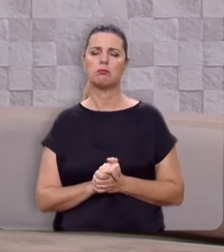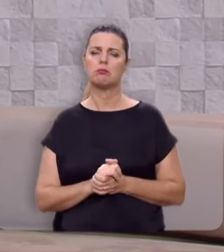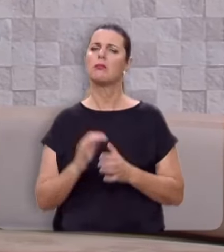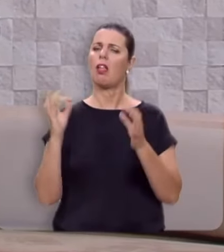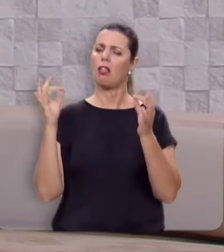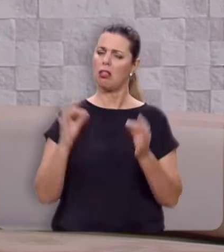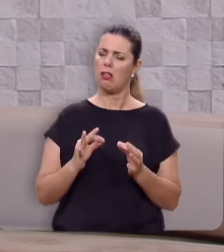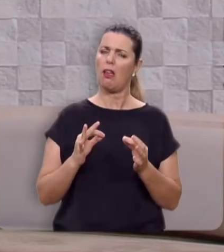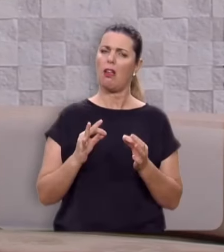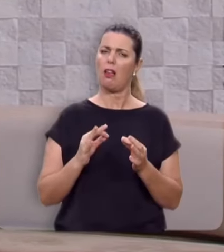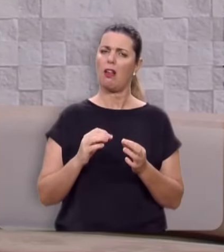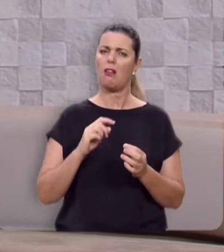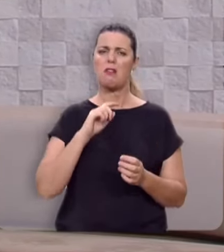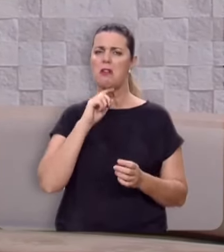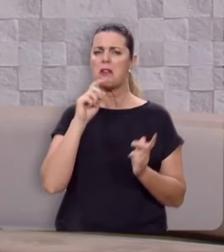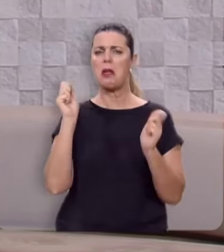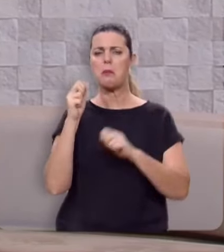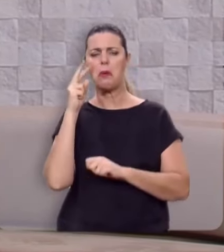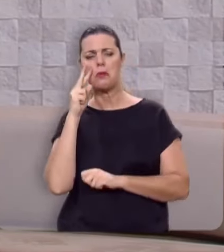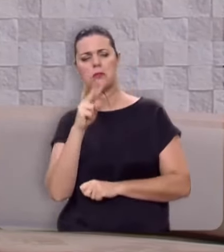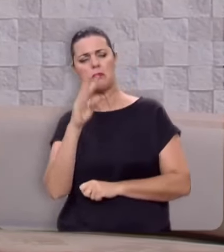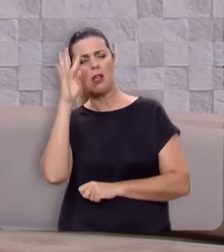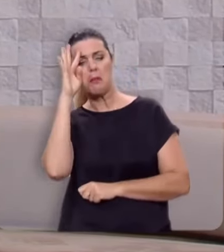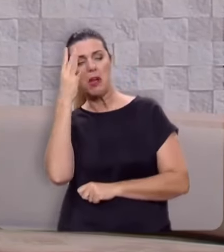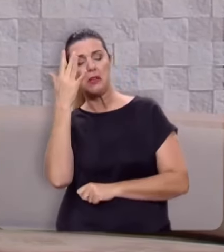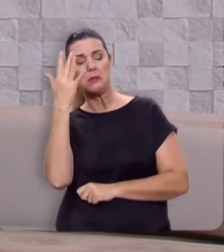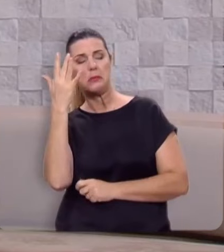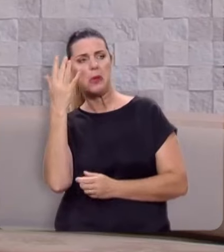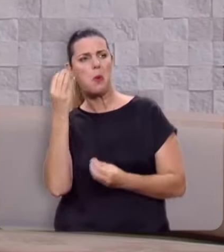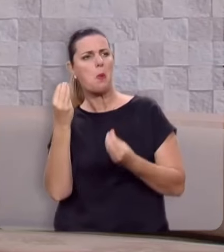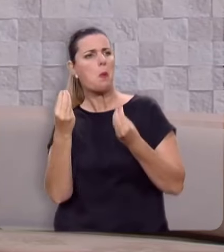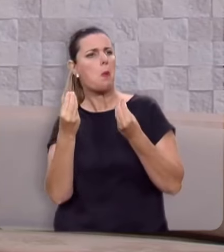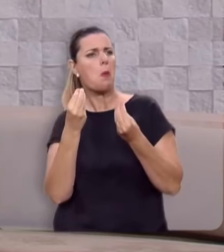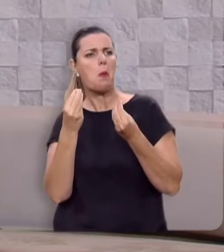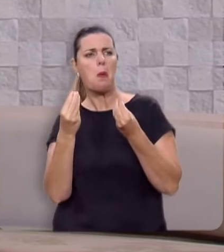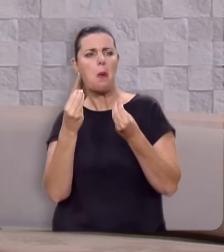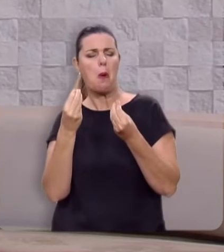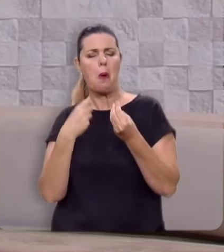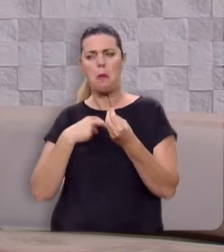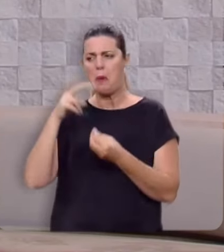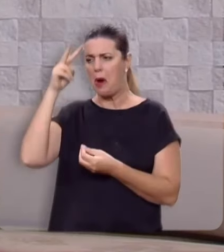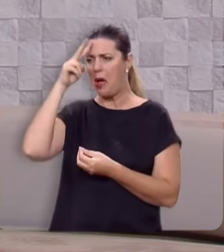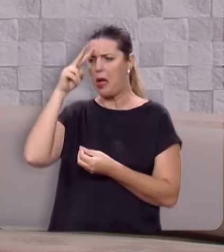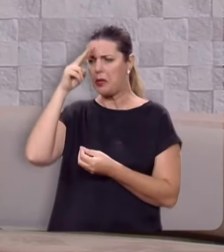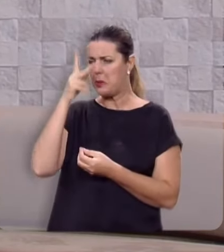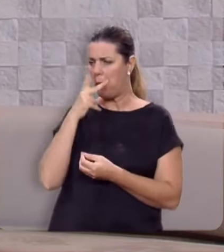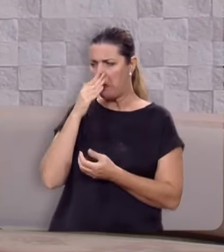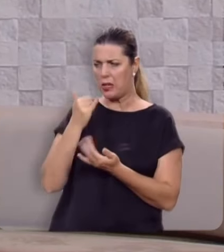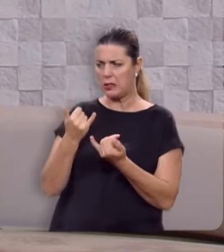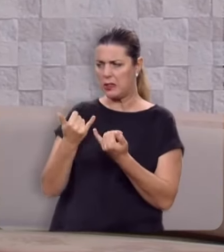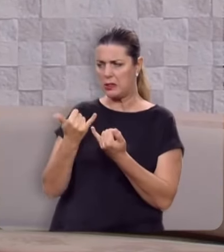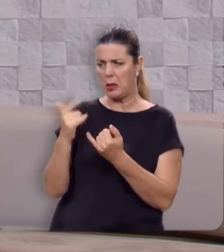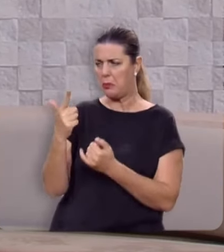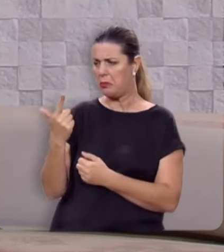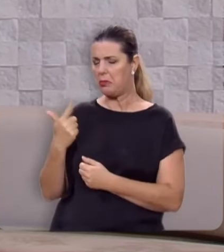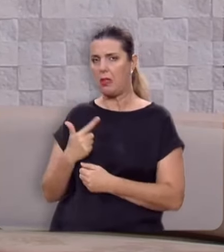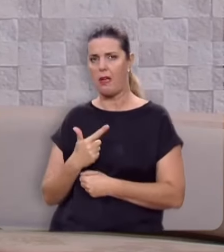Certamente ninguém podia imaginar uma cena dessa, porque não há nenhum fato na história parecido.